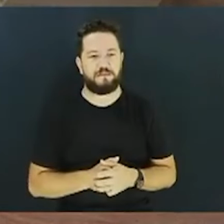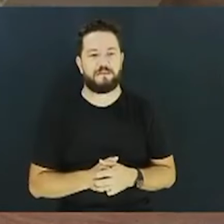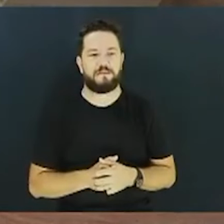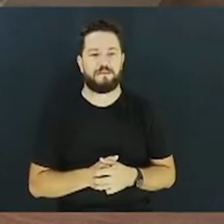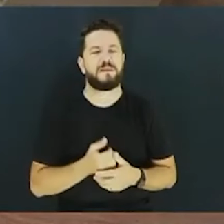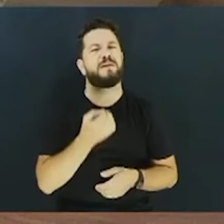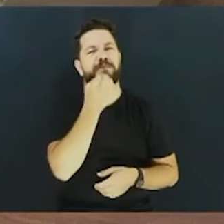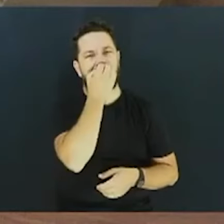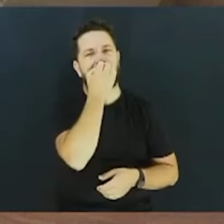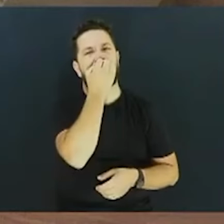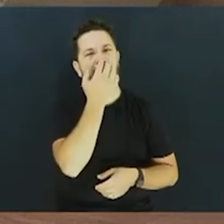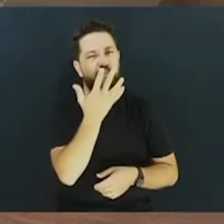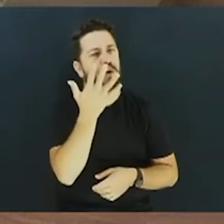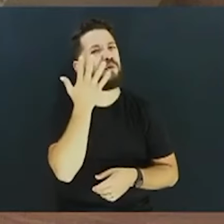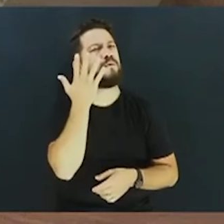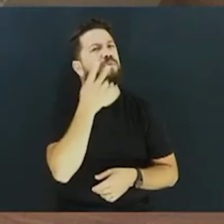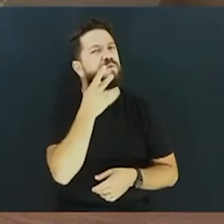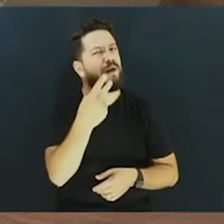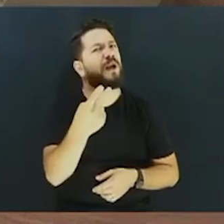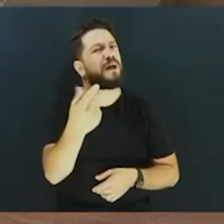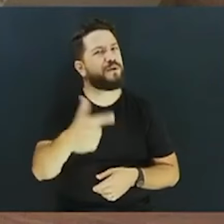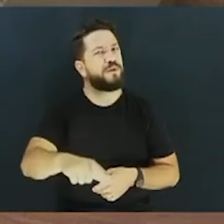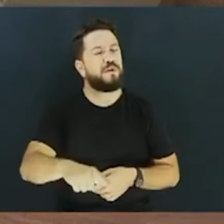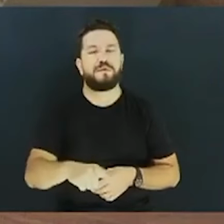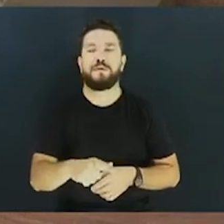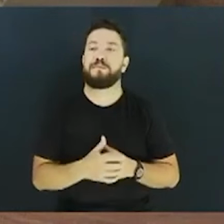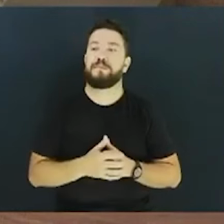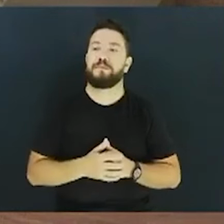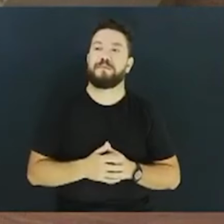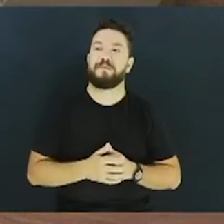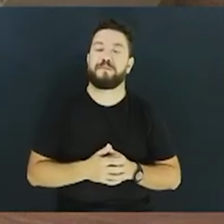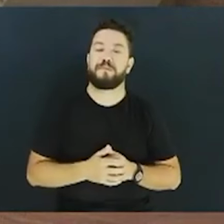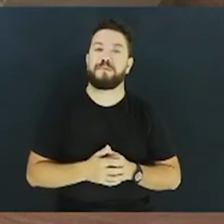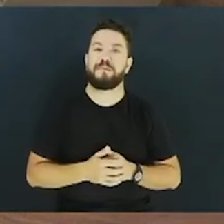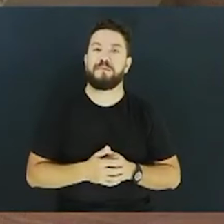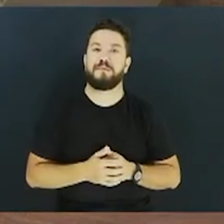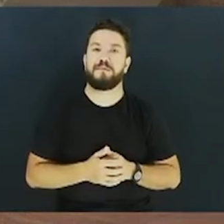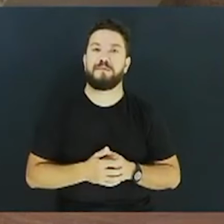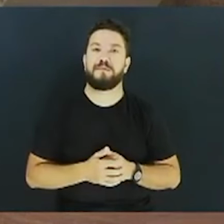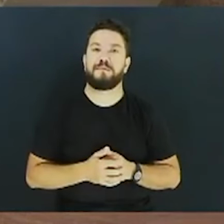reforçar, que a partir daquela situação,